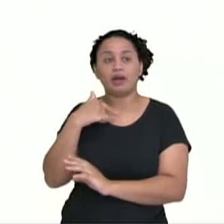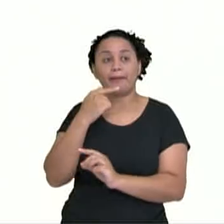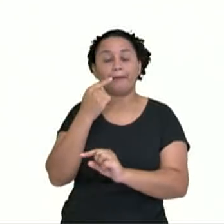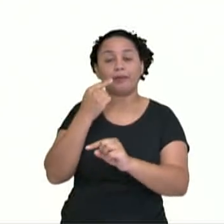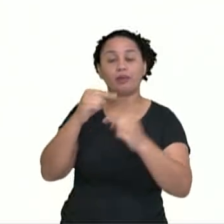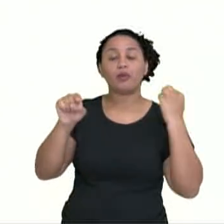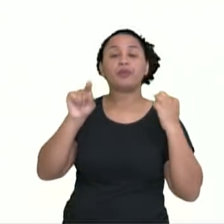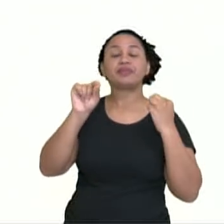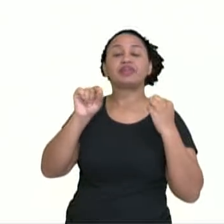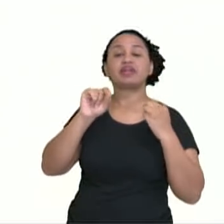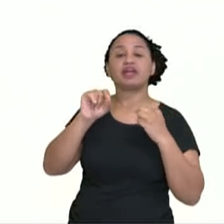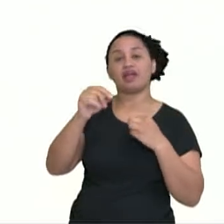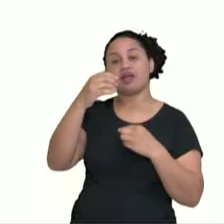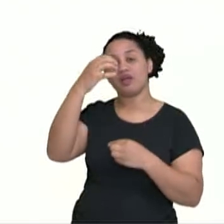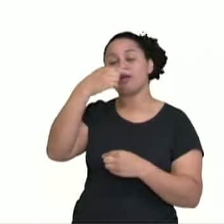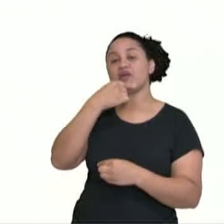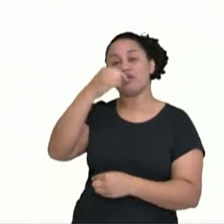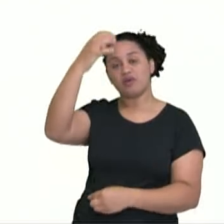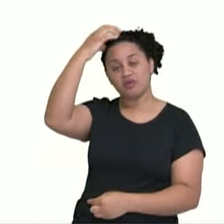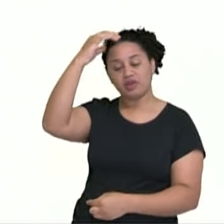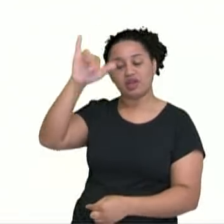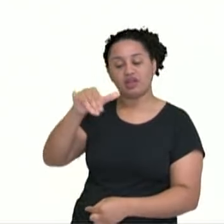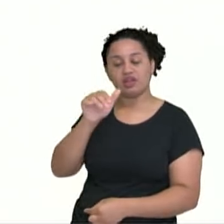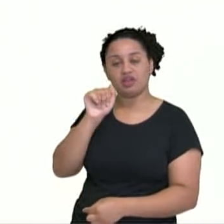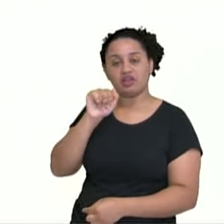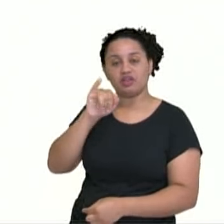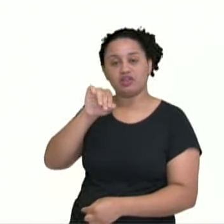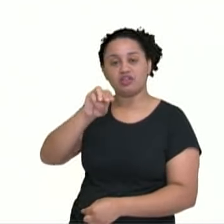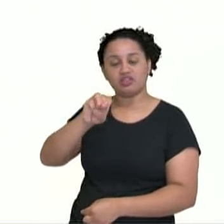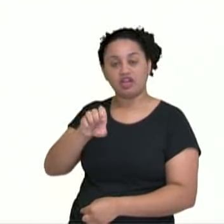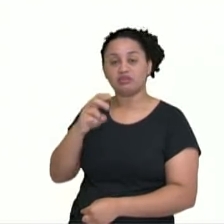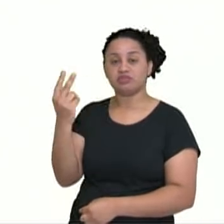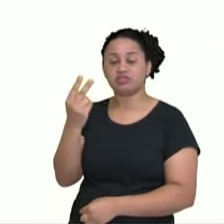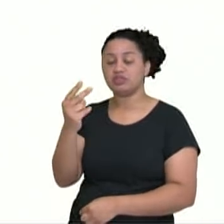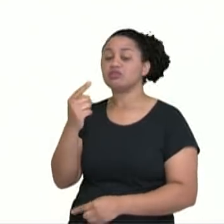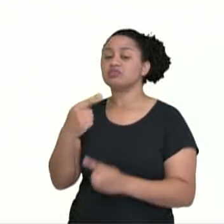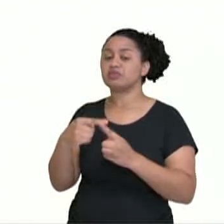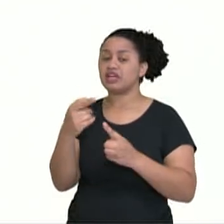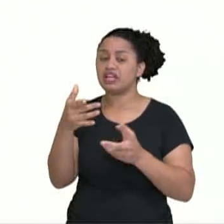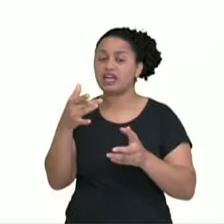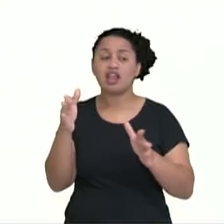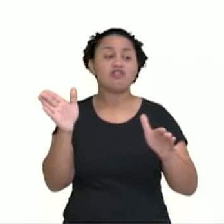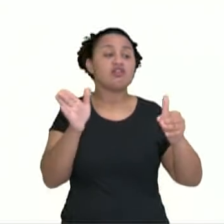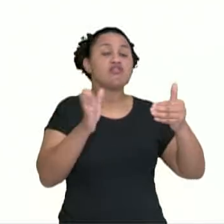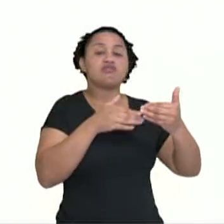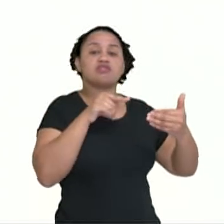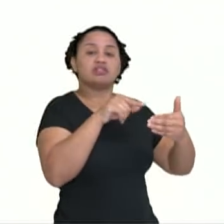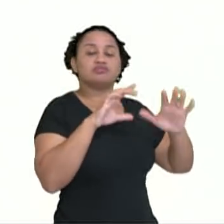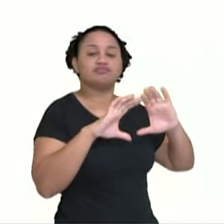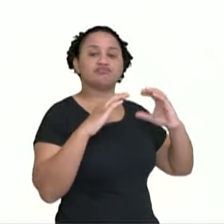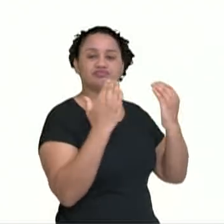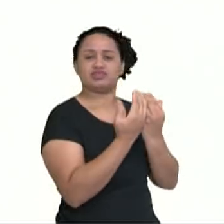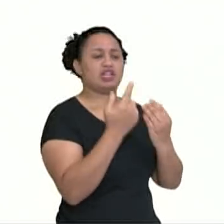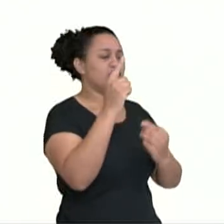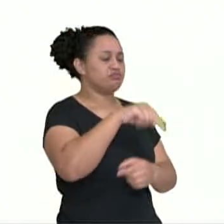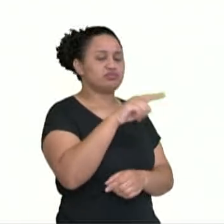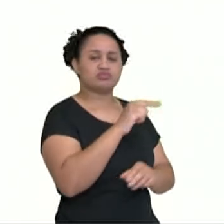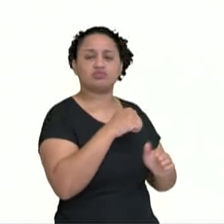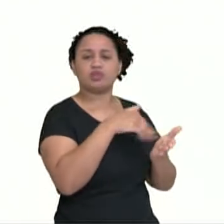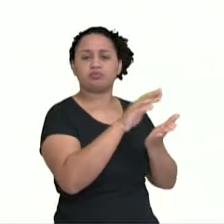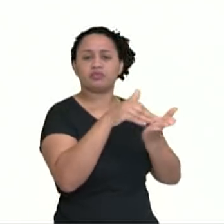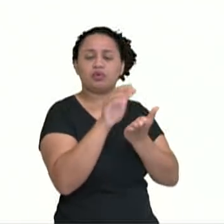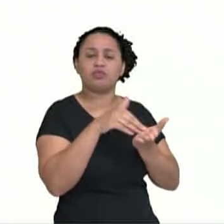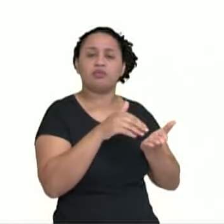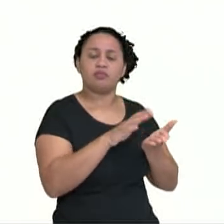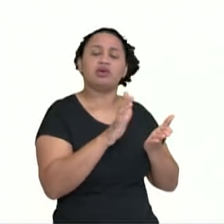Jaime II, porque o rei Jaime II ele estava até com a ideia de mandar fechar o parlamento, né? Ele havia